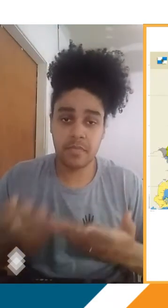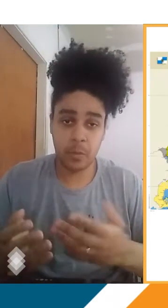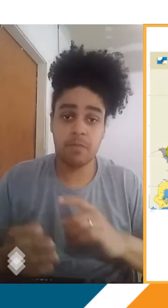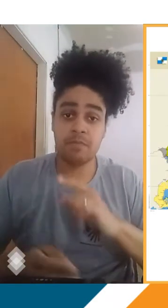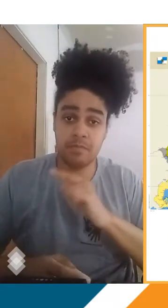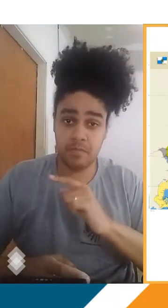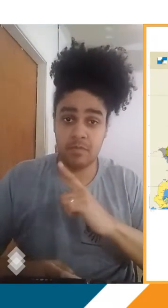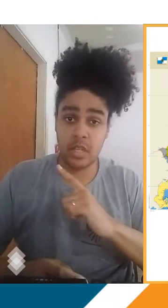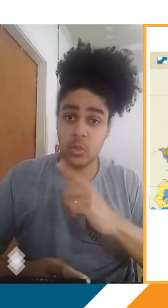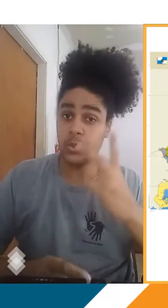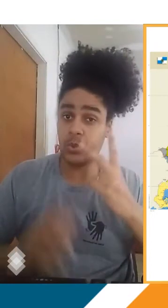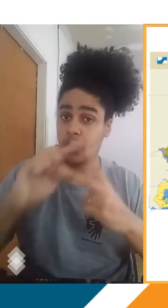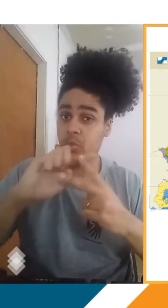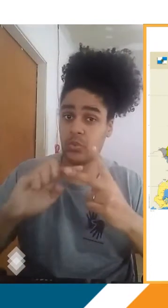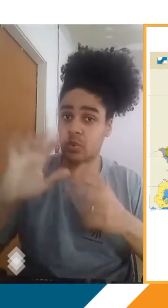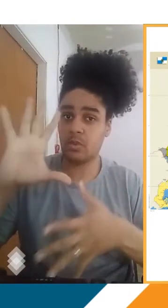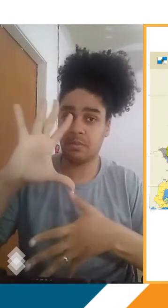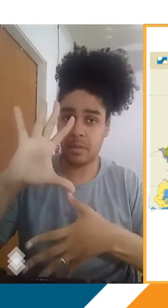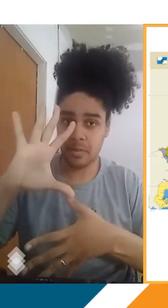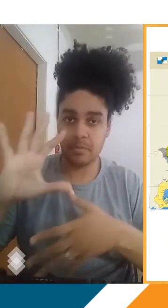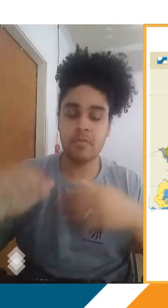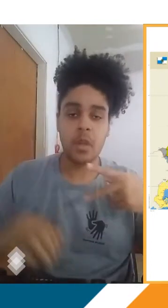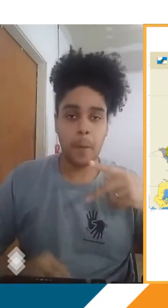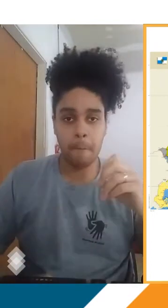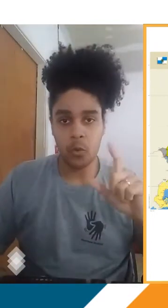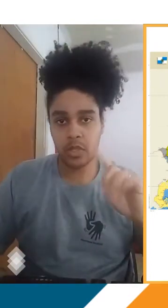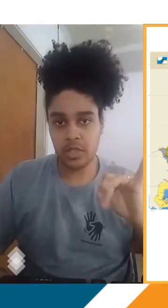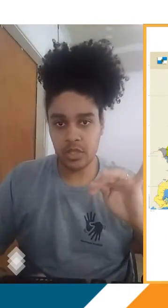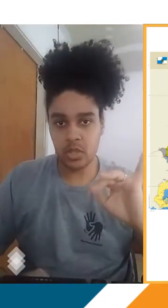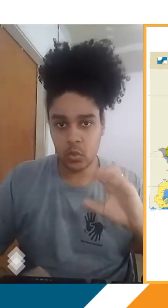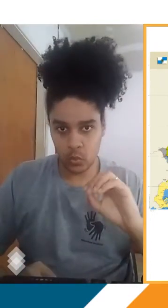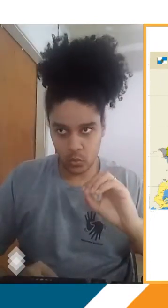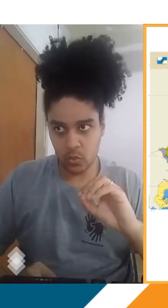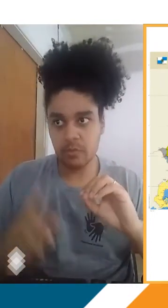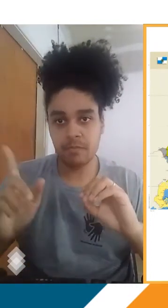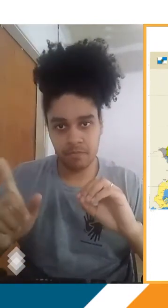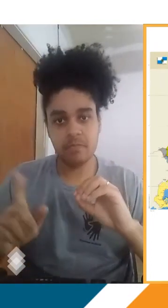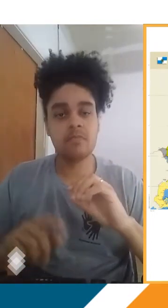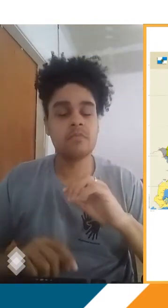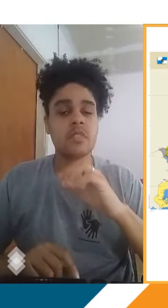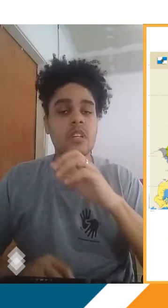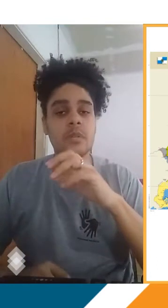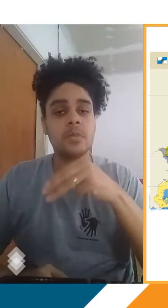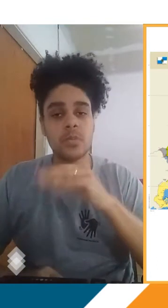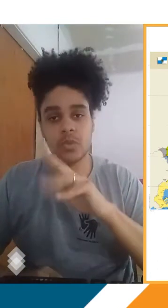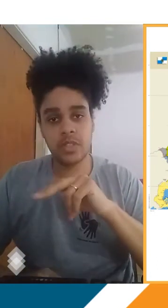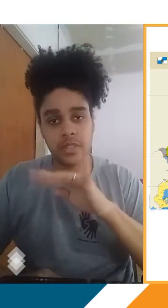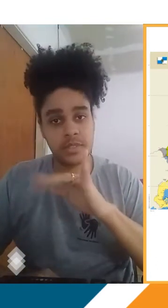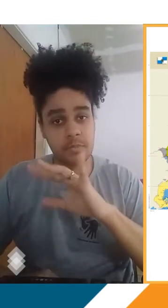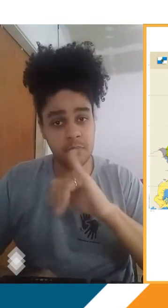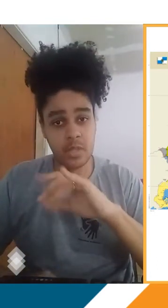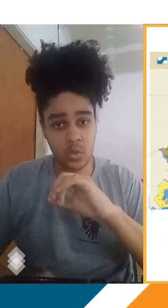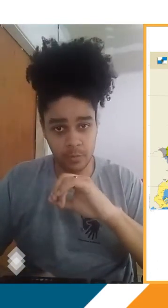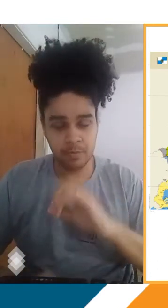Desta maneira, pessoal, temos aqui dois mapas, o mapa político do estado do Rio de Janeiro e o mapa do município do Rio de Janeiro.